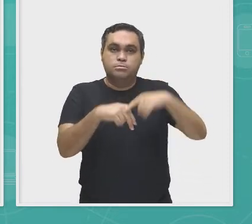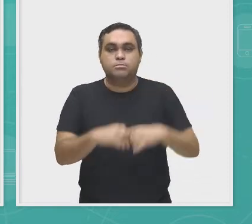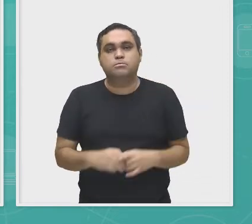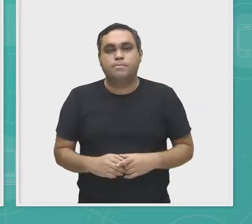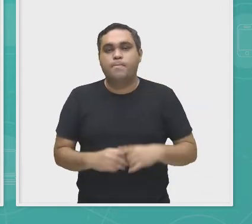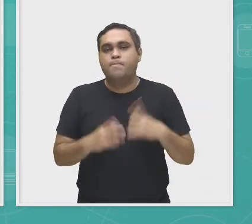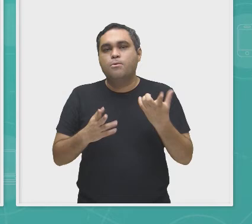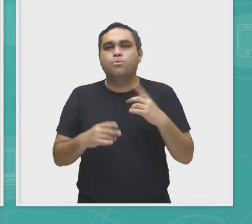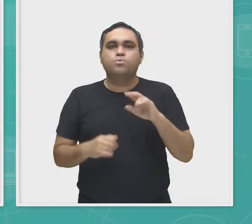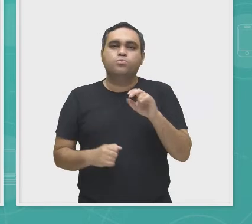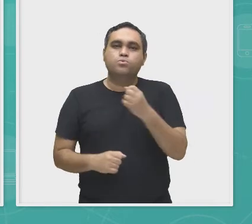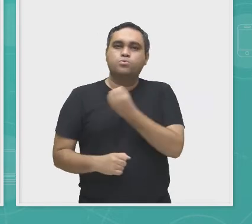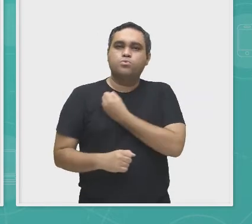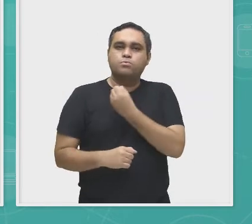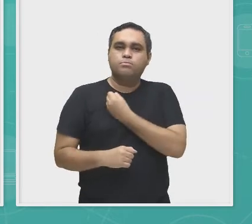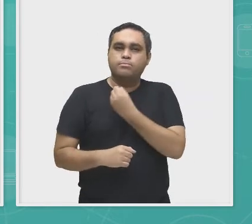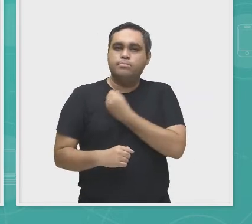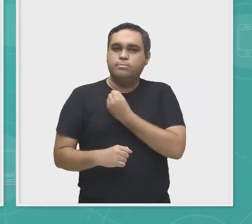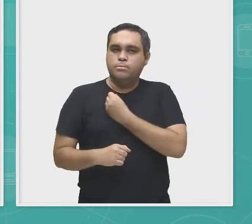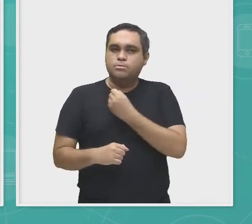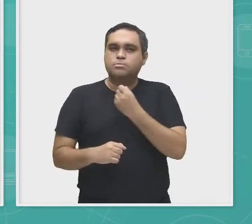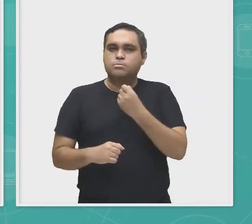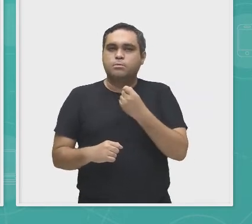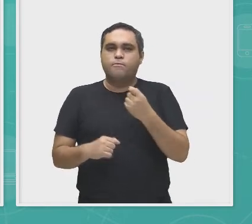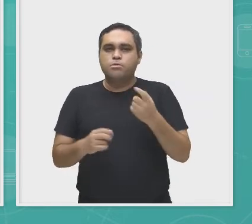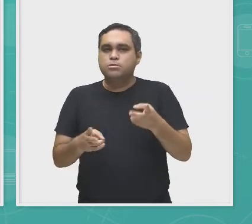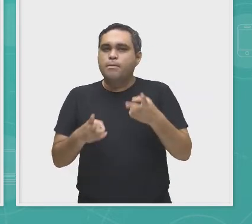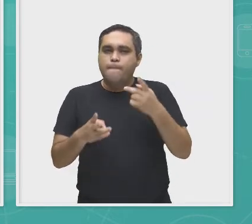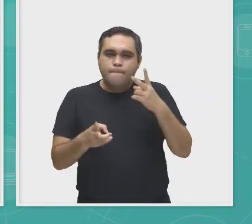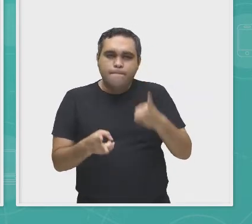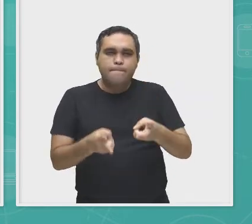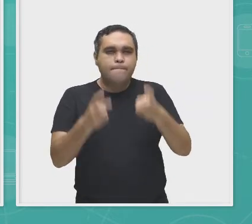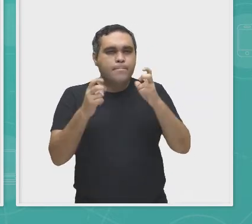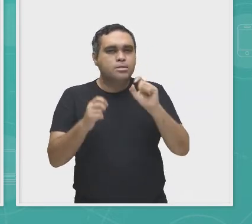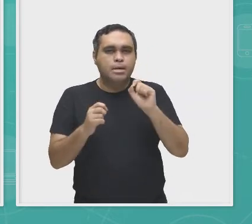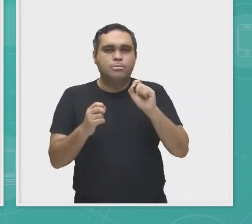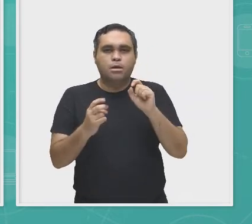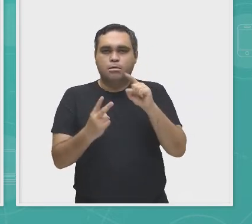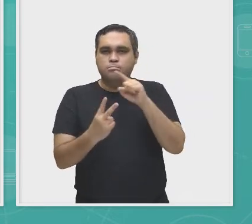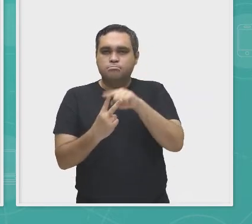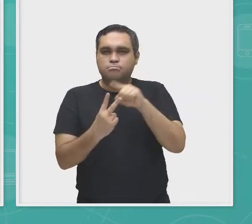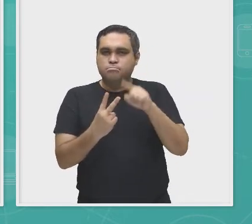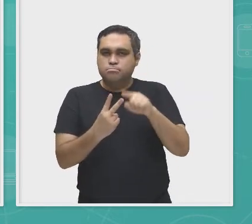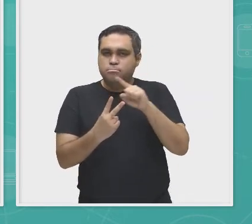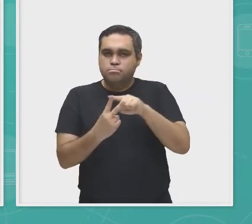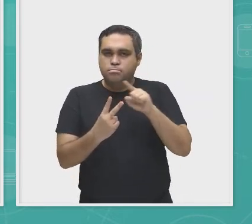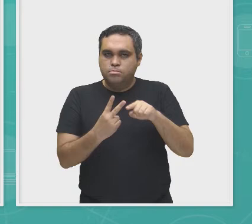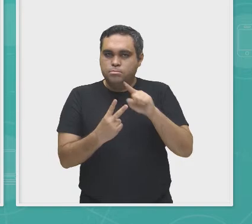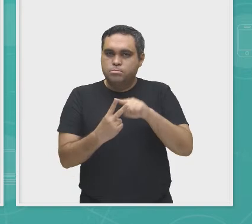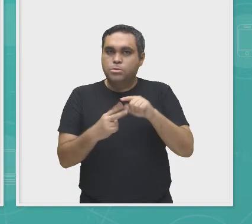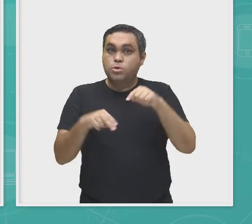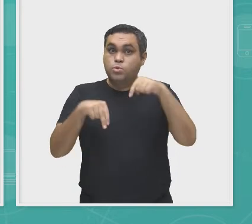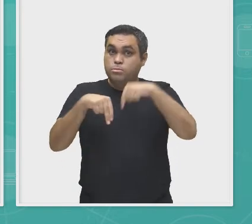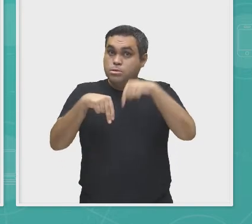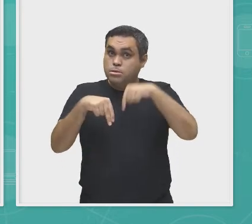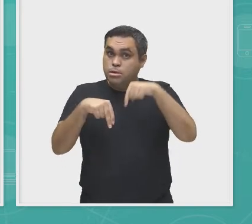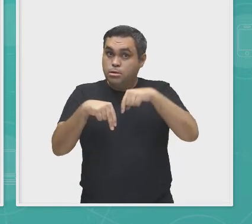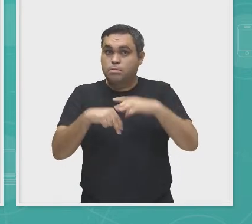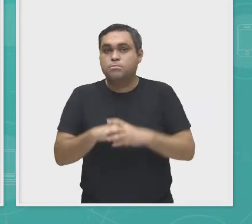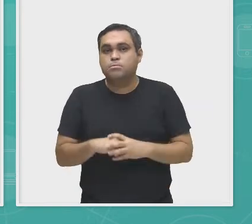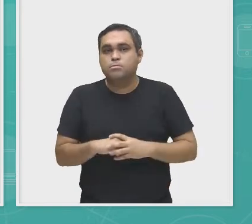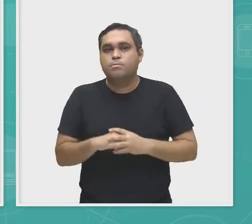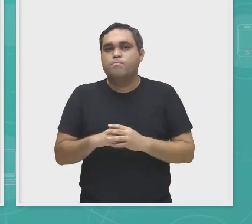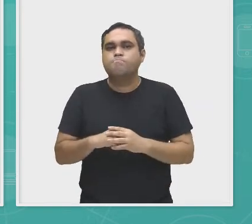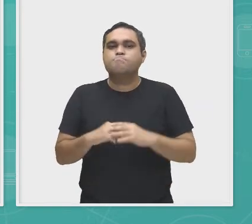números inteiros, você pode se deparar com duas situações. Primeira situação, que nós chamamos de